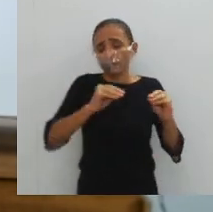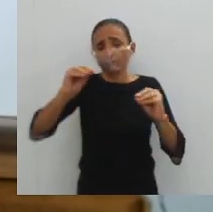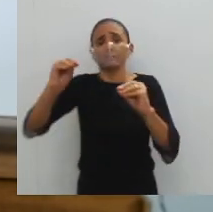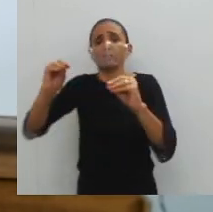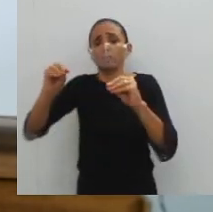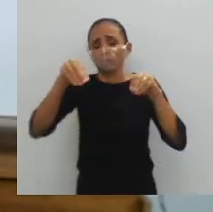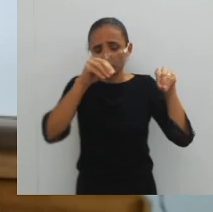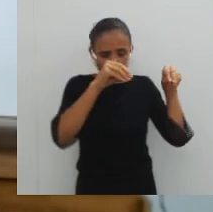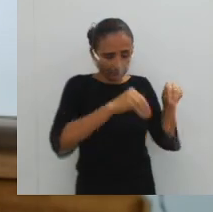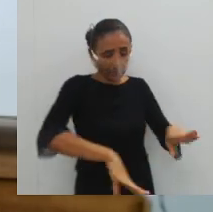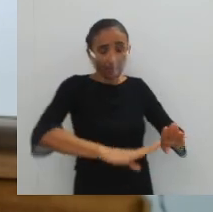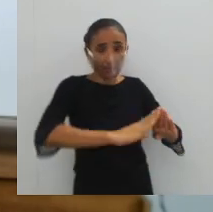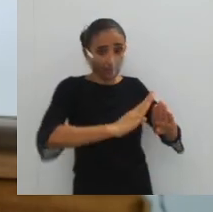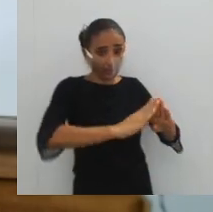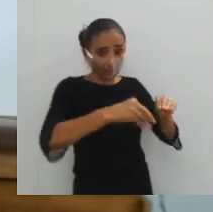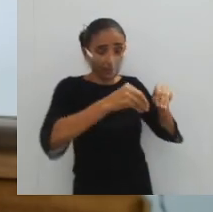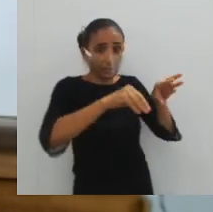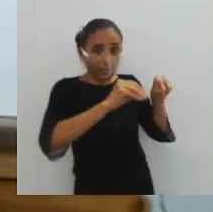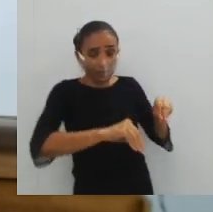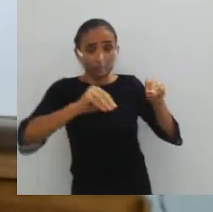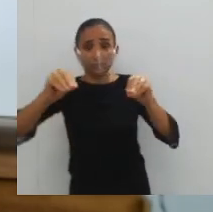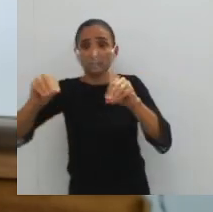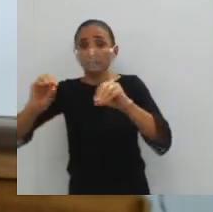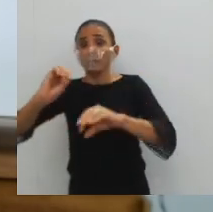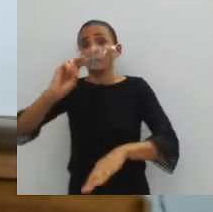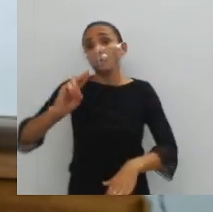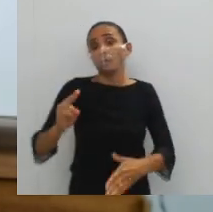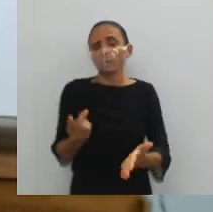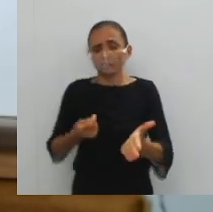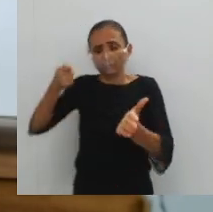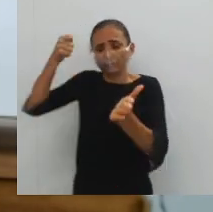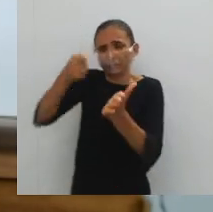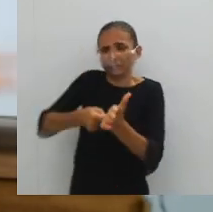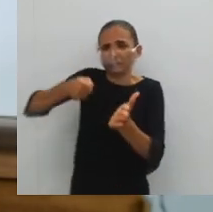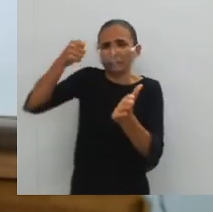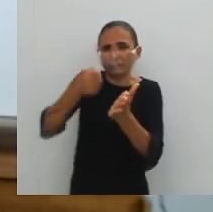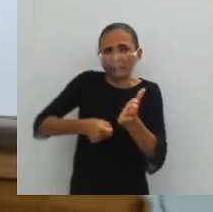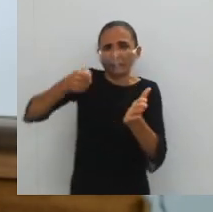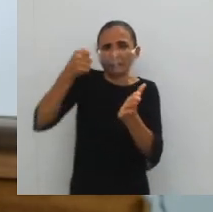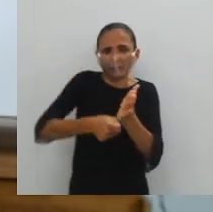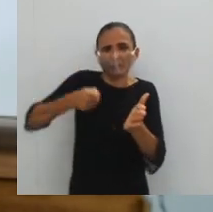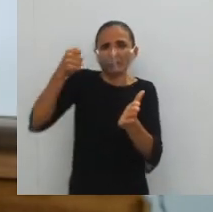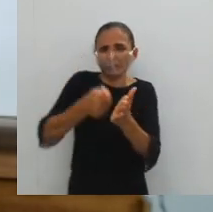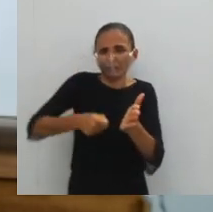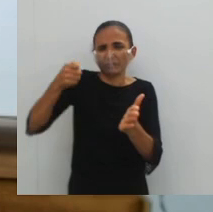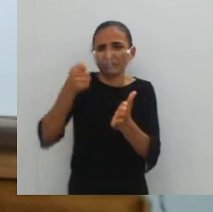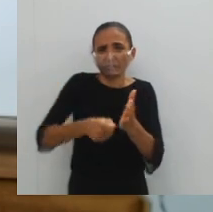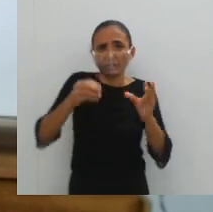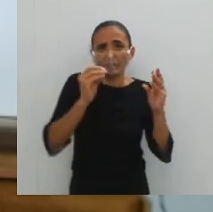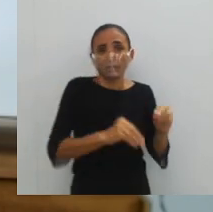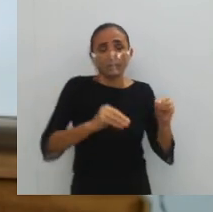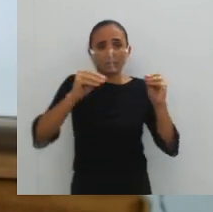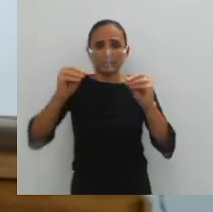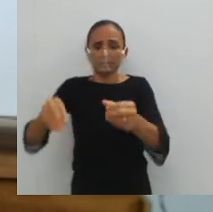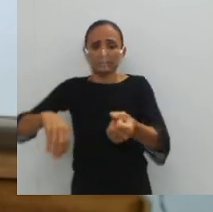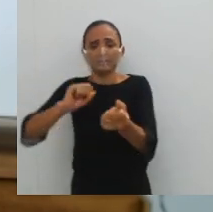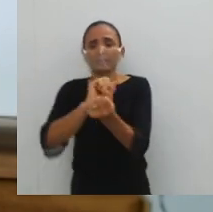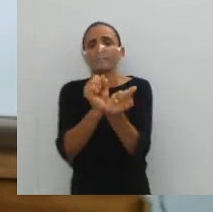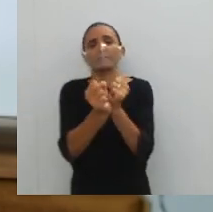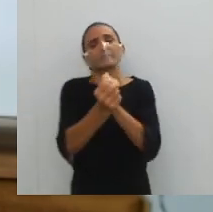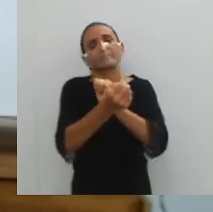queira me mudar. Ela pode ser forçada, me forçaram a migrar. Por exemplo, a